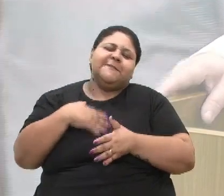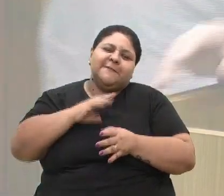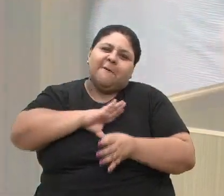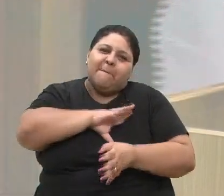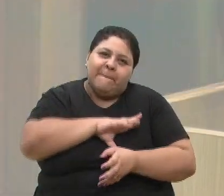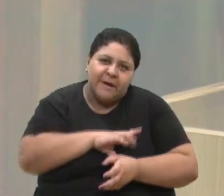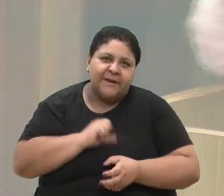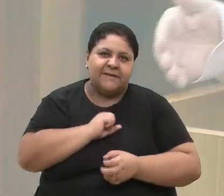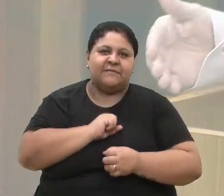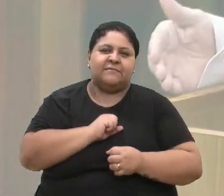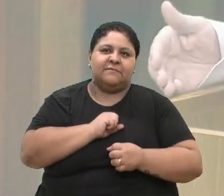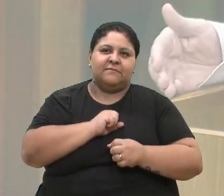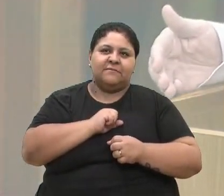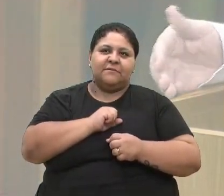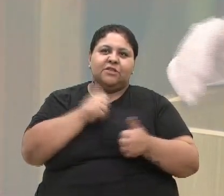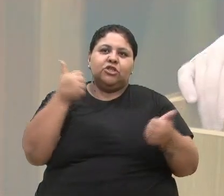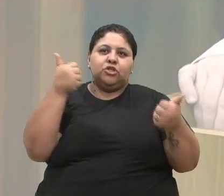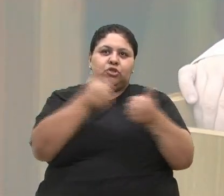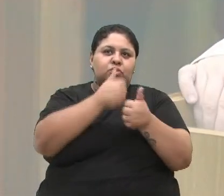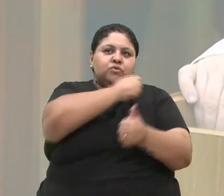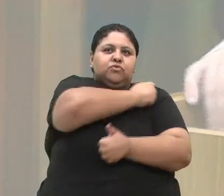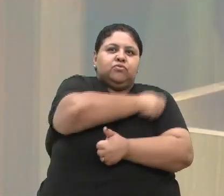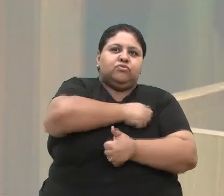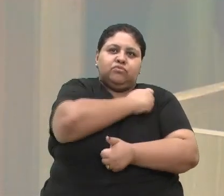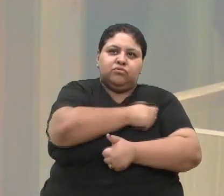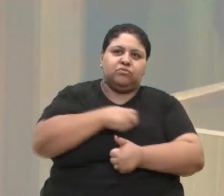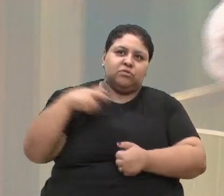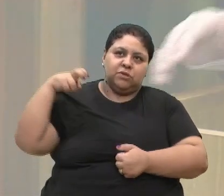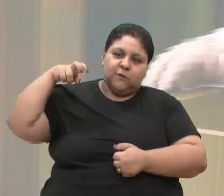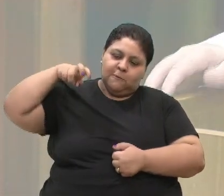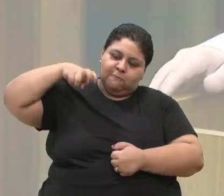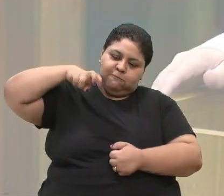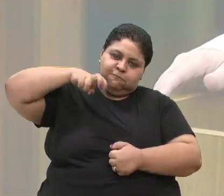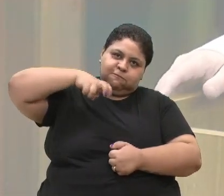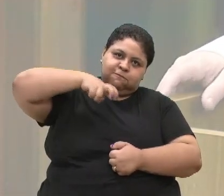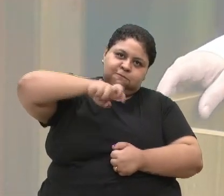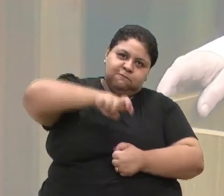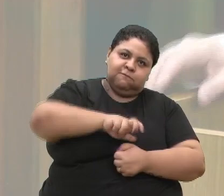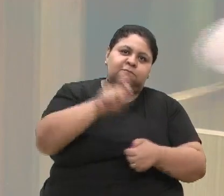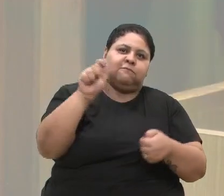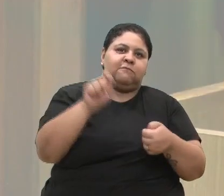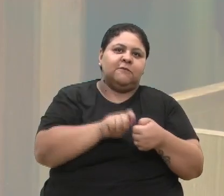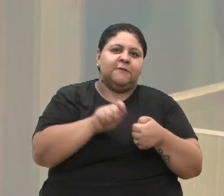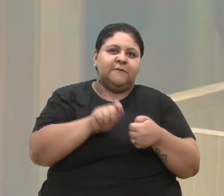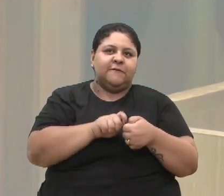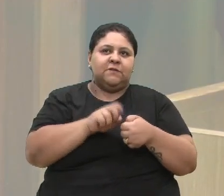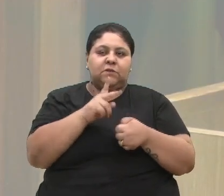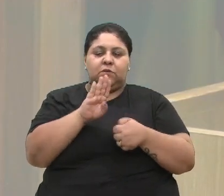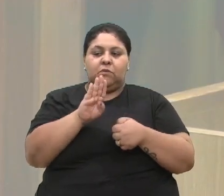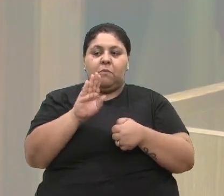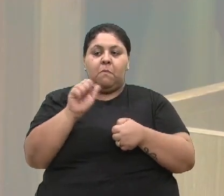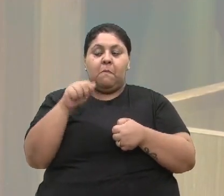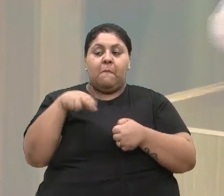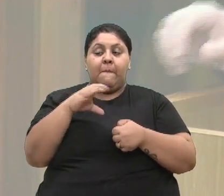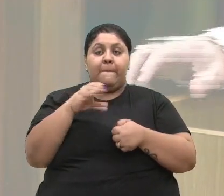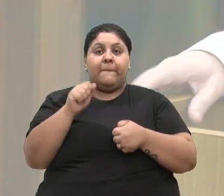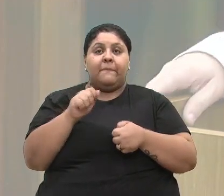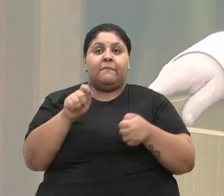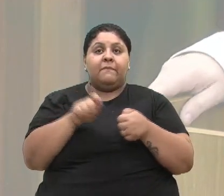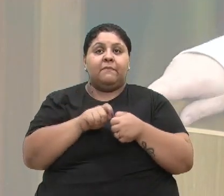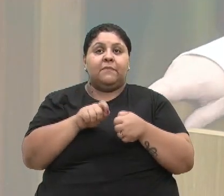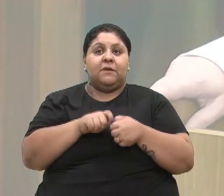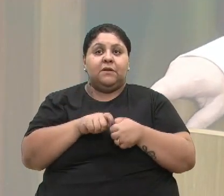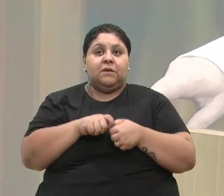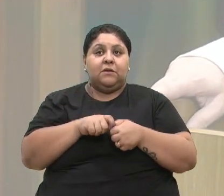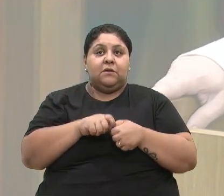adorava descer com os alunos as escadarias, conversando, discutindo, fazendo banca. E aí você deixava lá uma pilha de